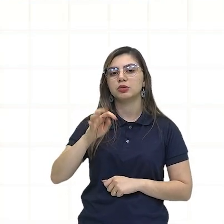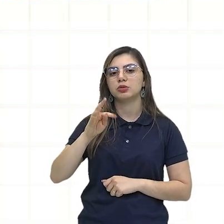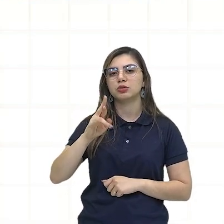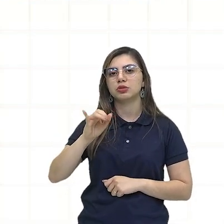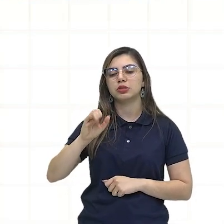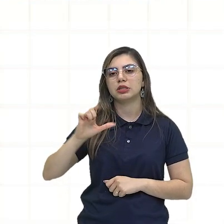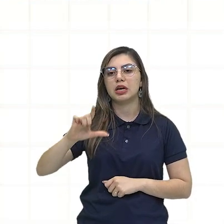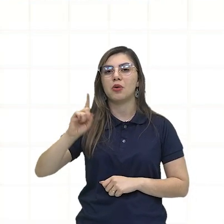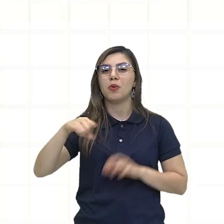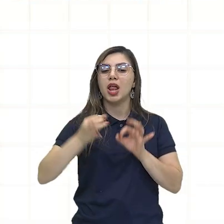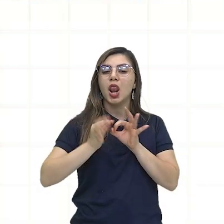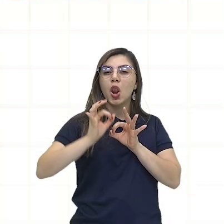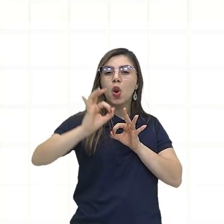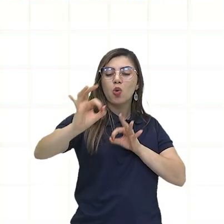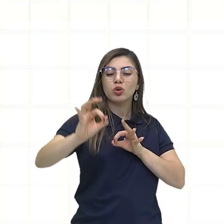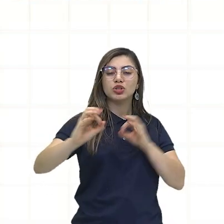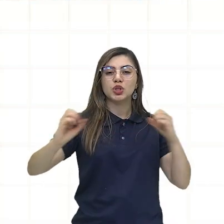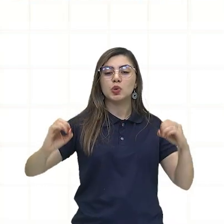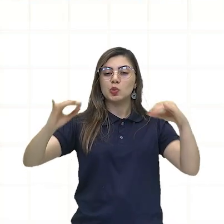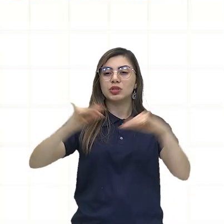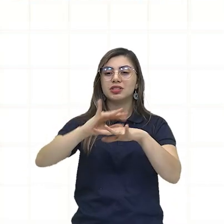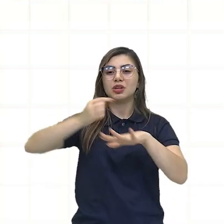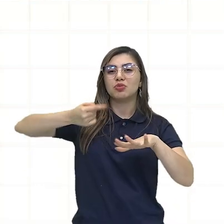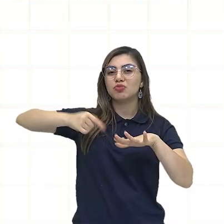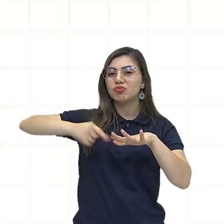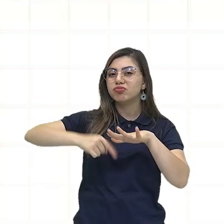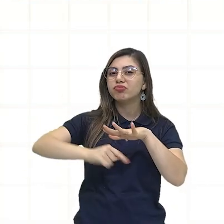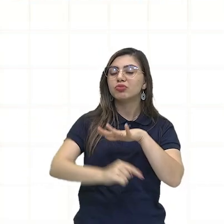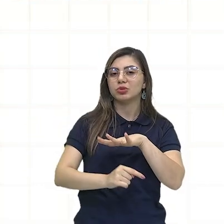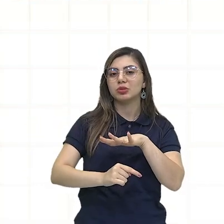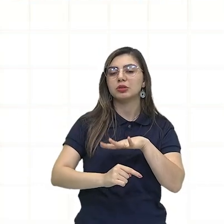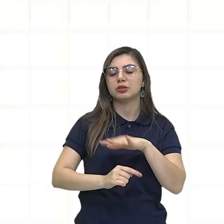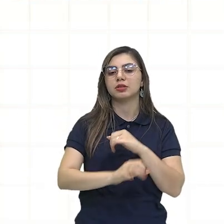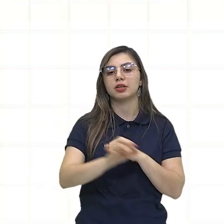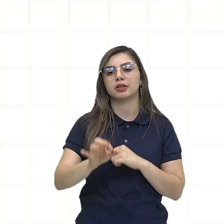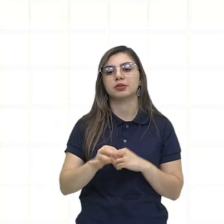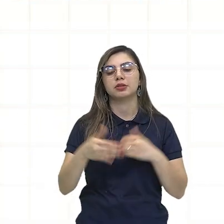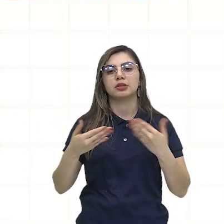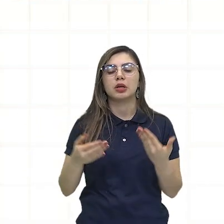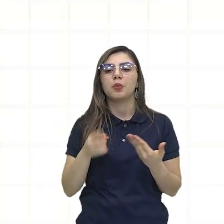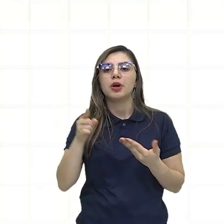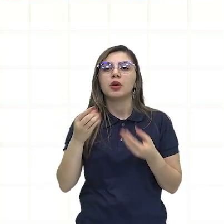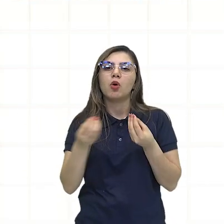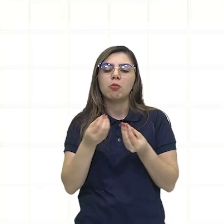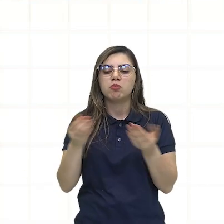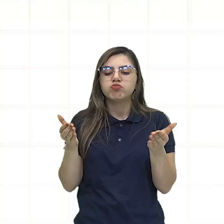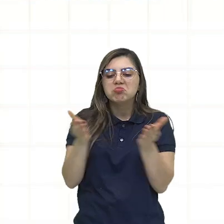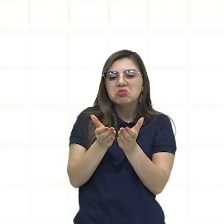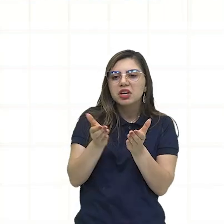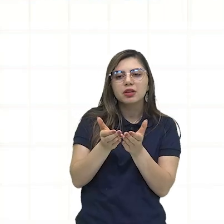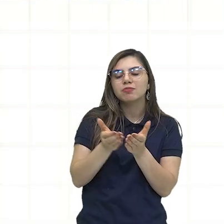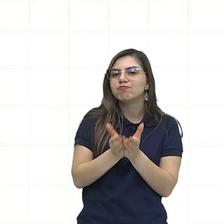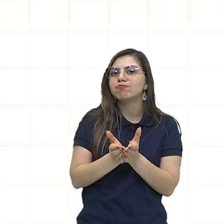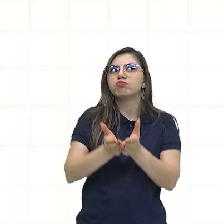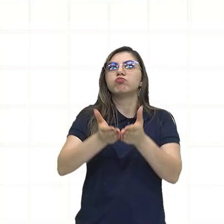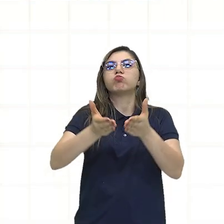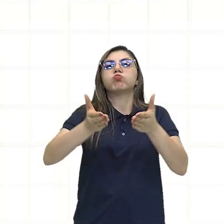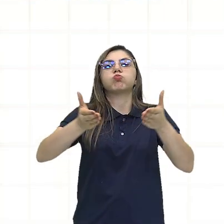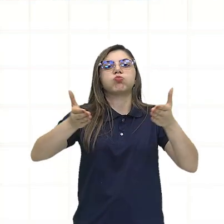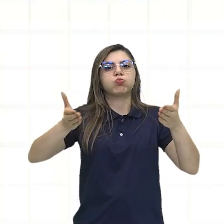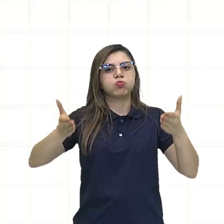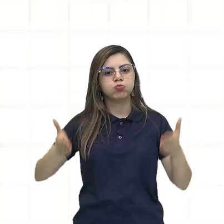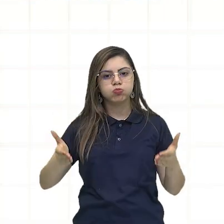da parte do litoral, da costa, né, de países. E já não são pequenas embarcações, são